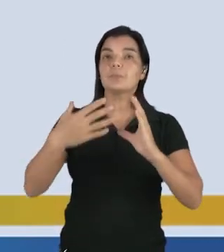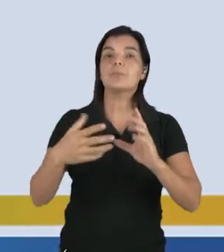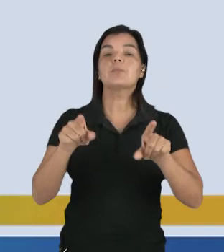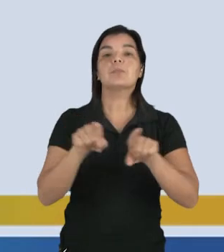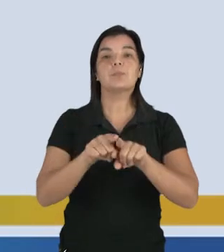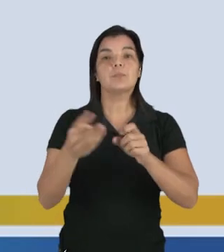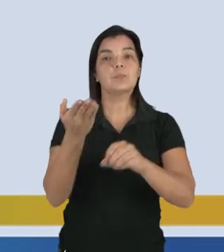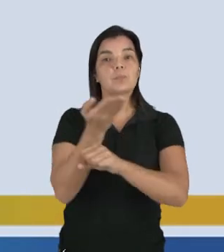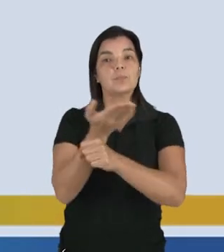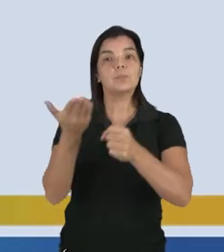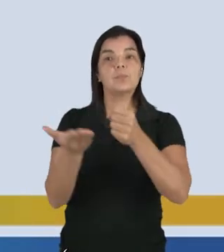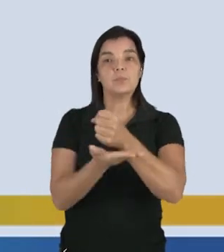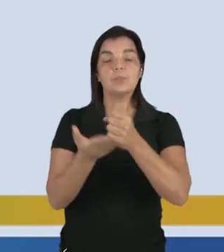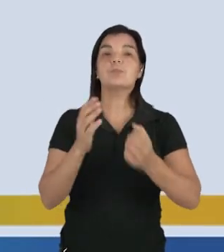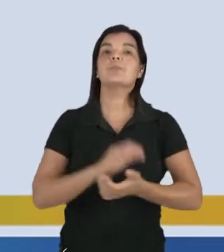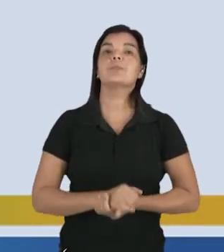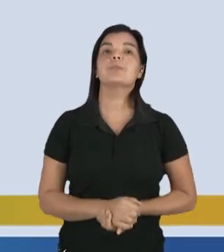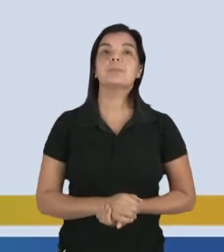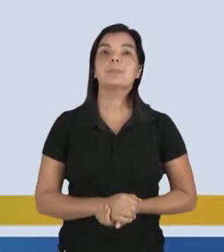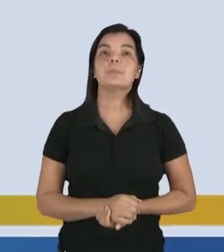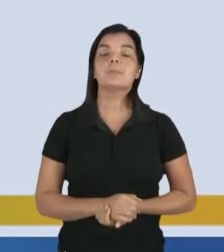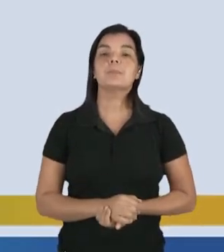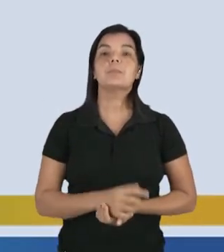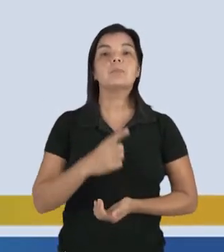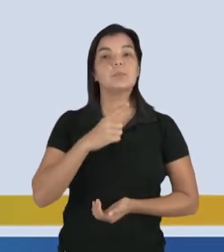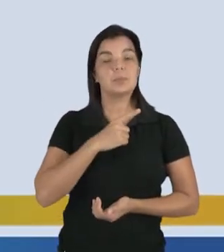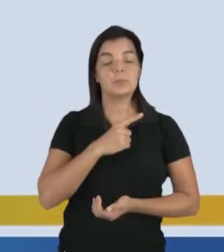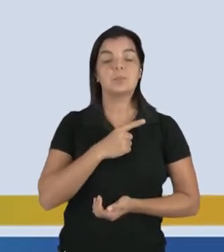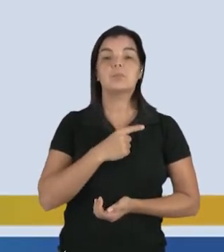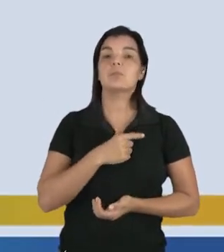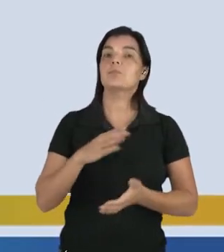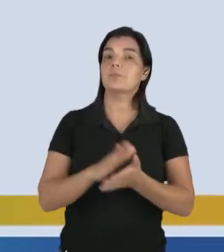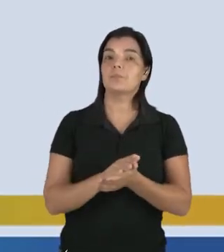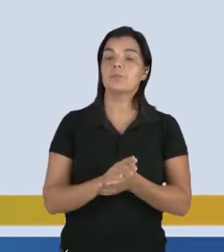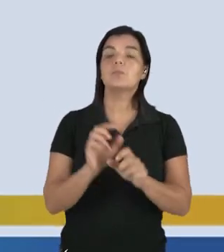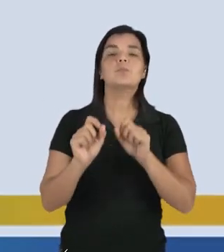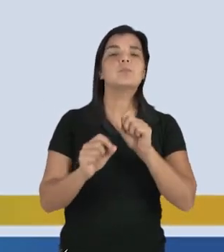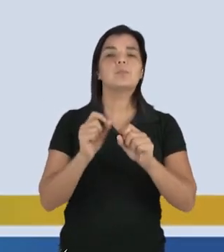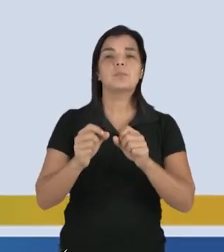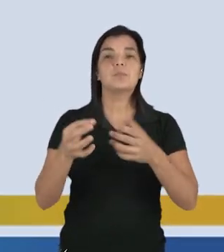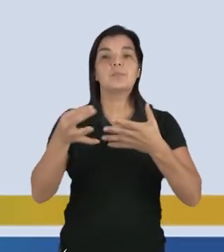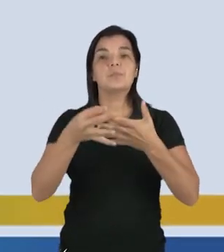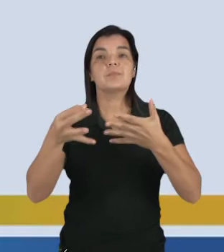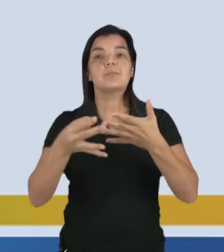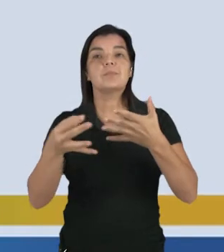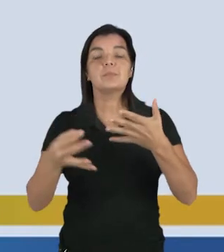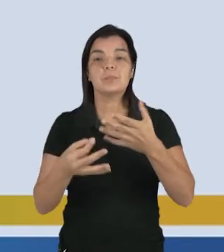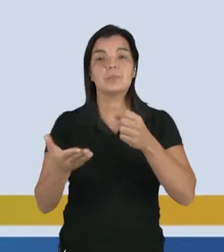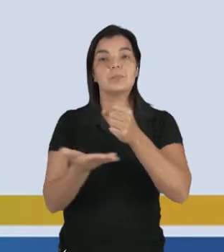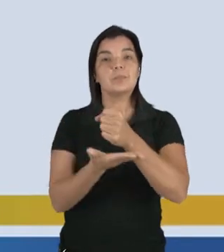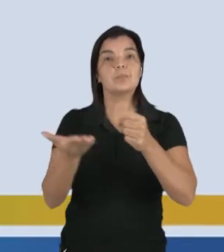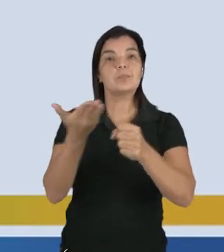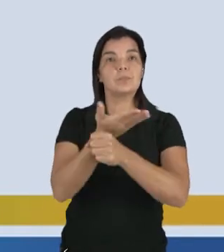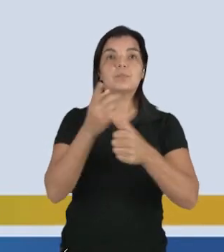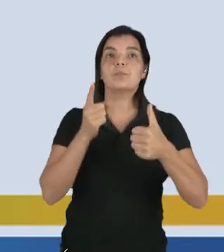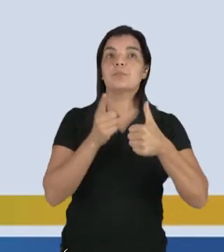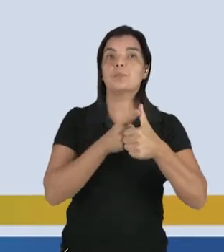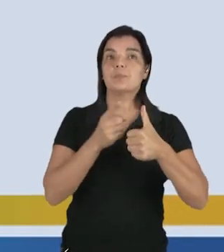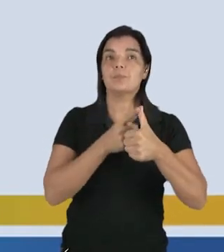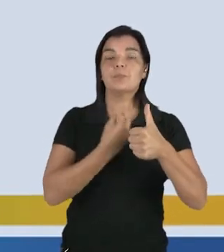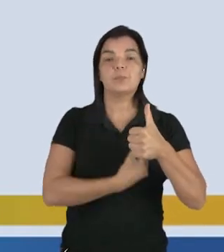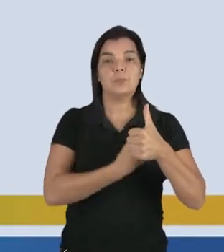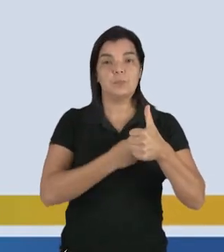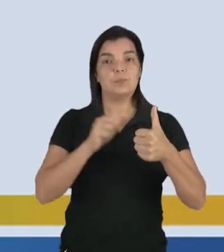caracterizar as bases, ok? Então, nós temos aqui as propriedades das bases. Então, primeiro,